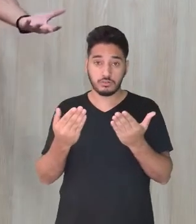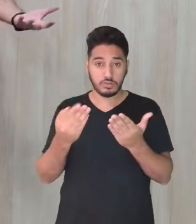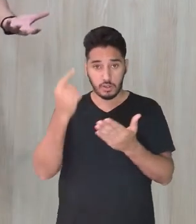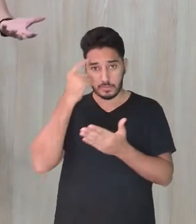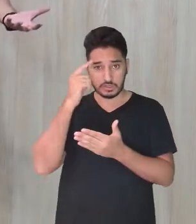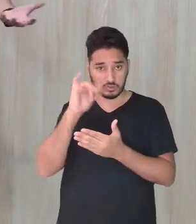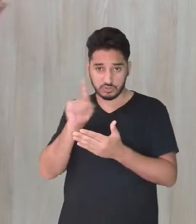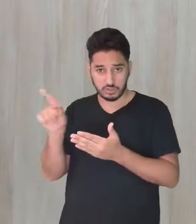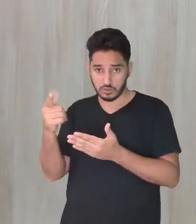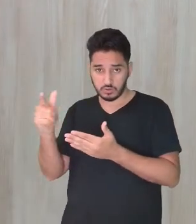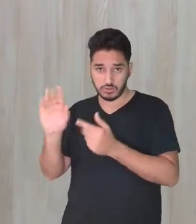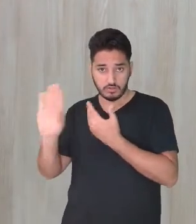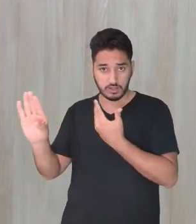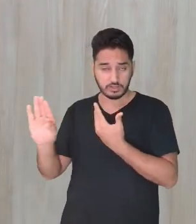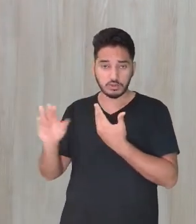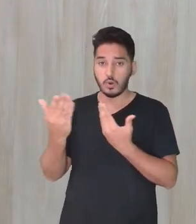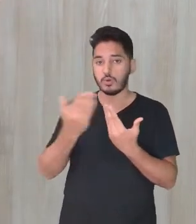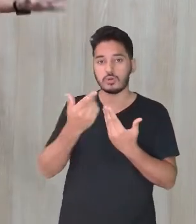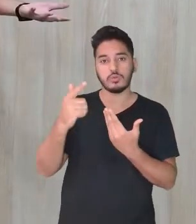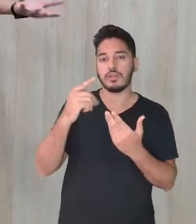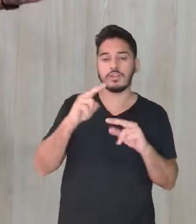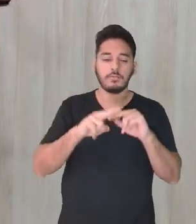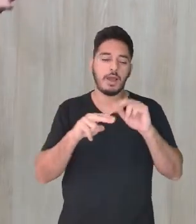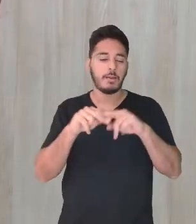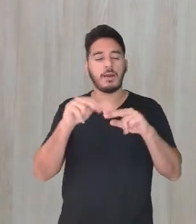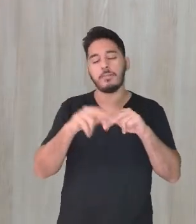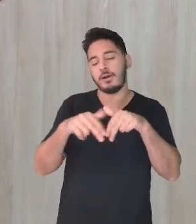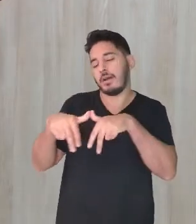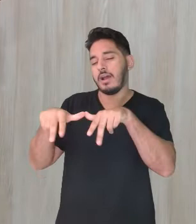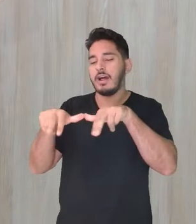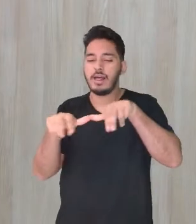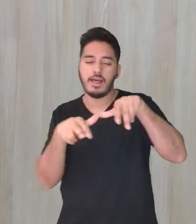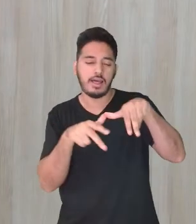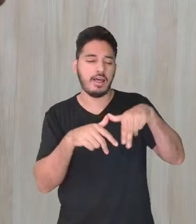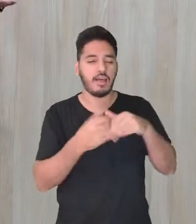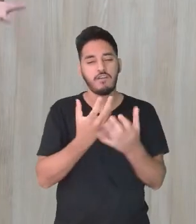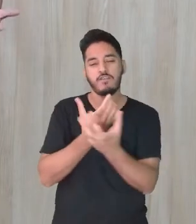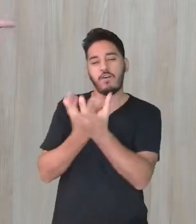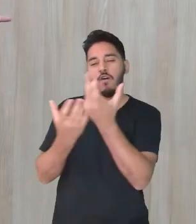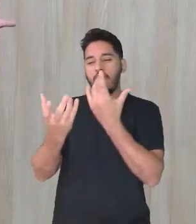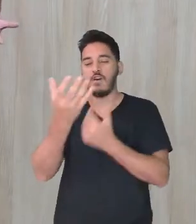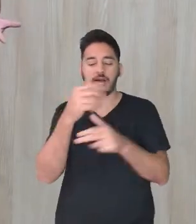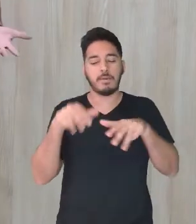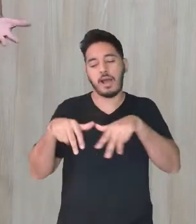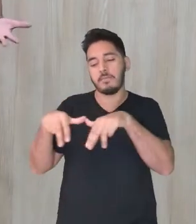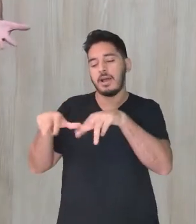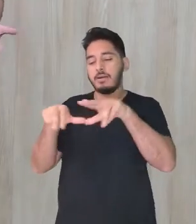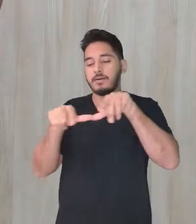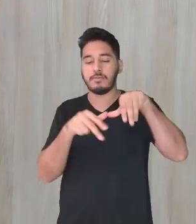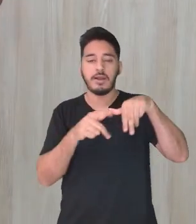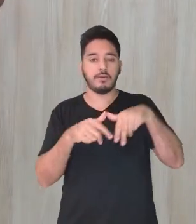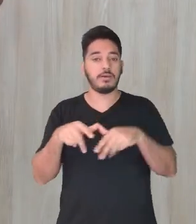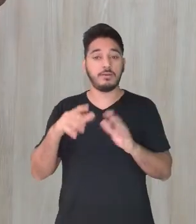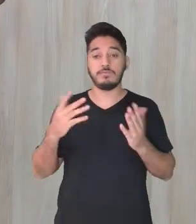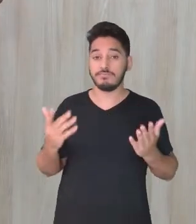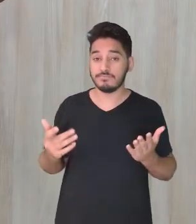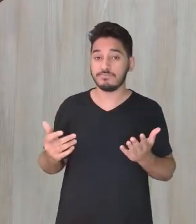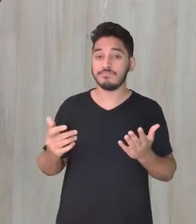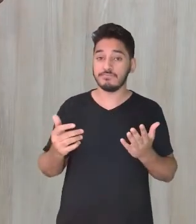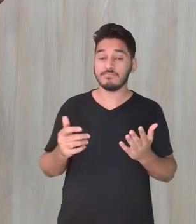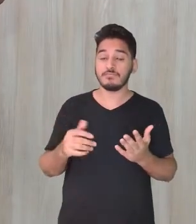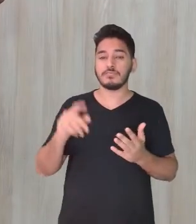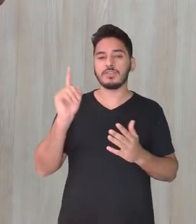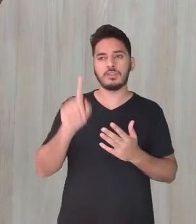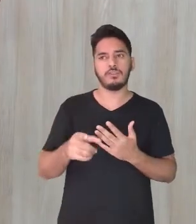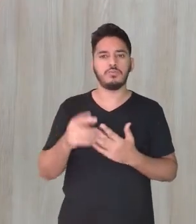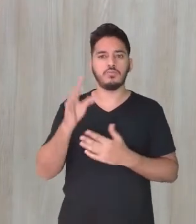fossem eles, a gente não ia ter esses festivais lindos de quadrilhas, essas festas maravilhosas que a gente tem hoje em dia, né? Então é